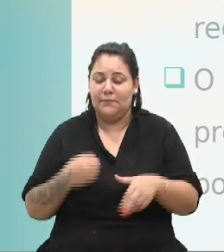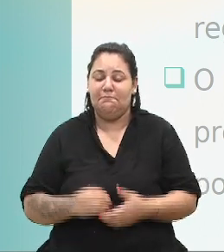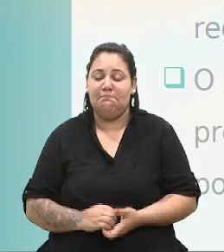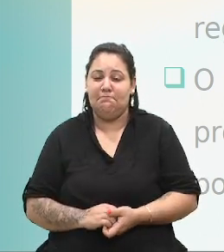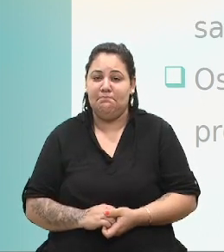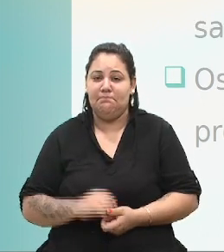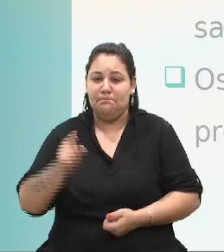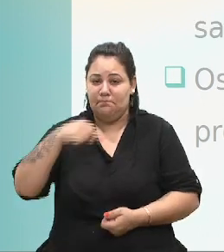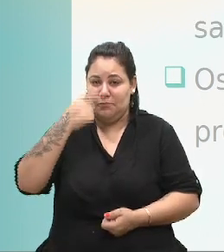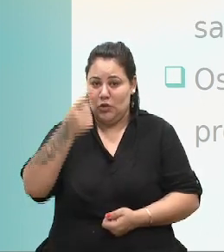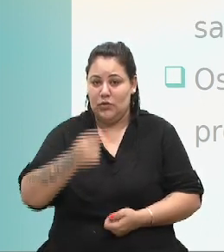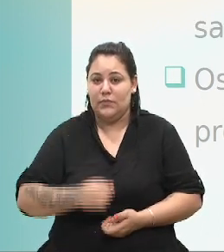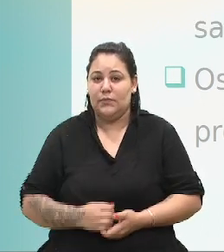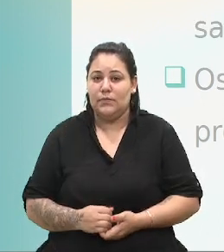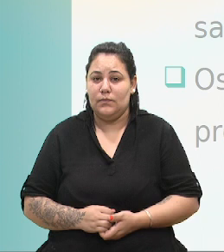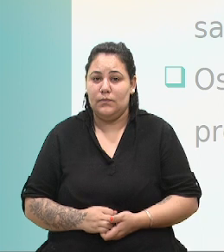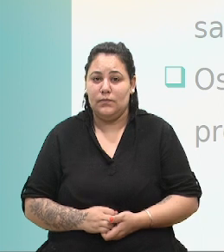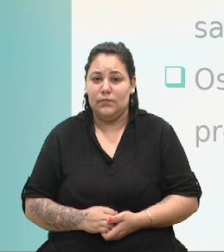Próximo.